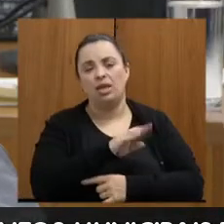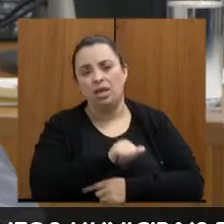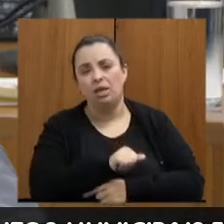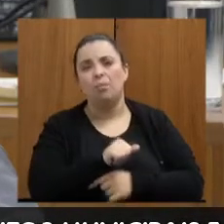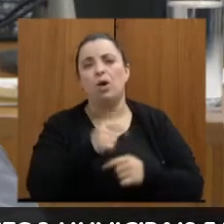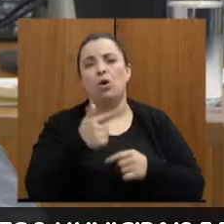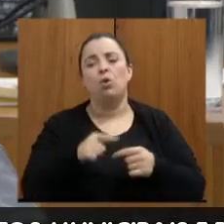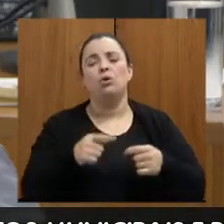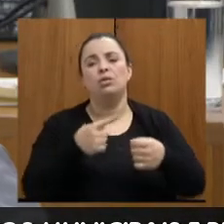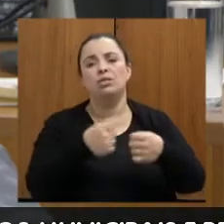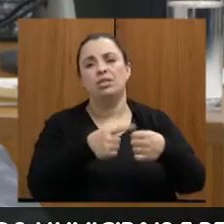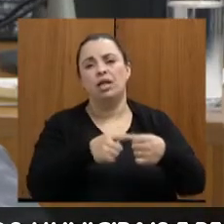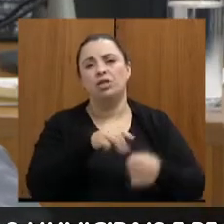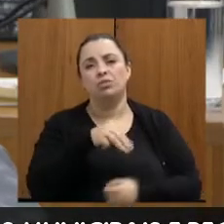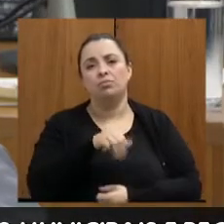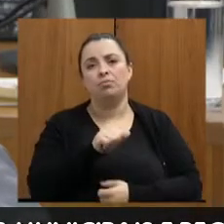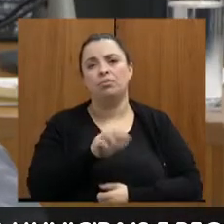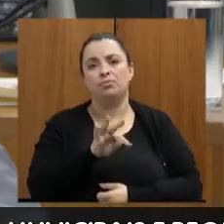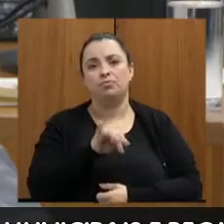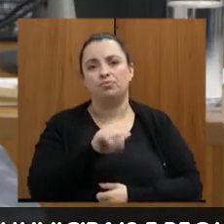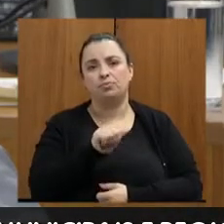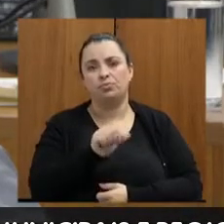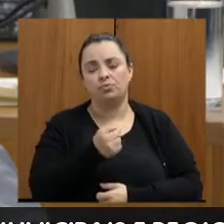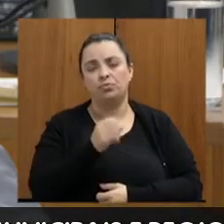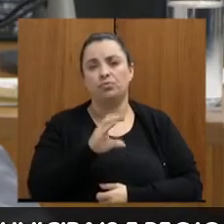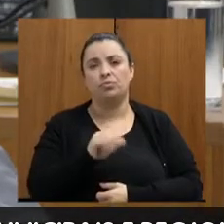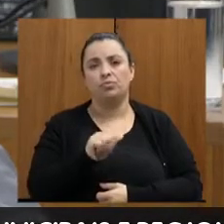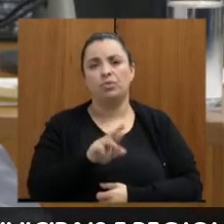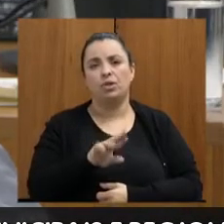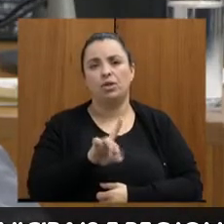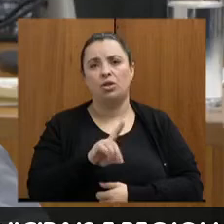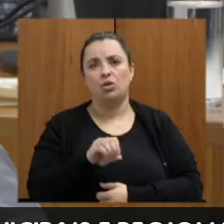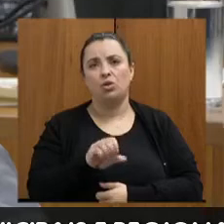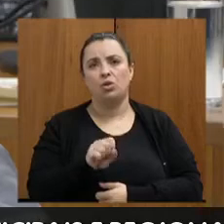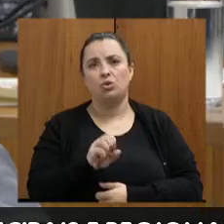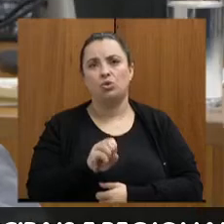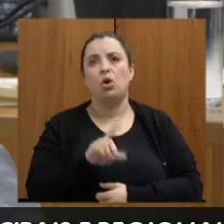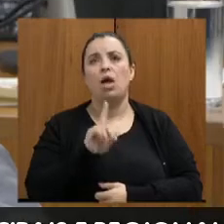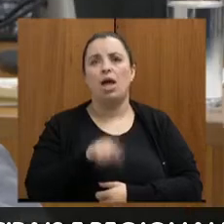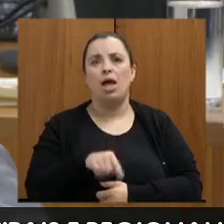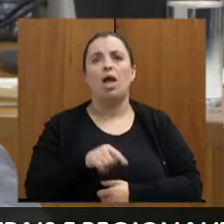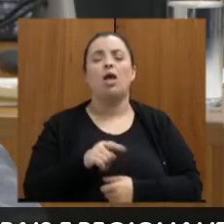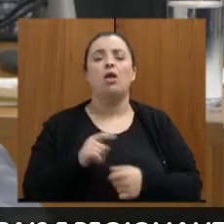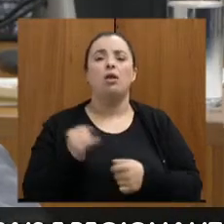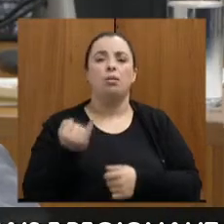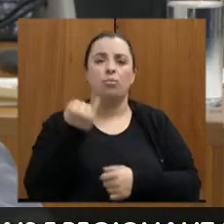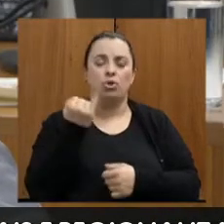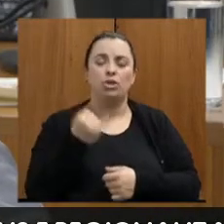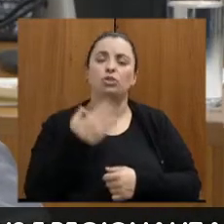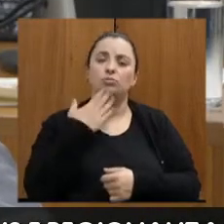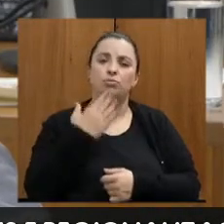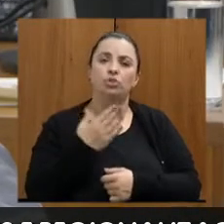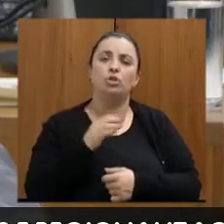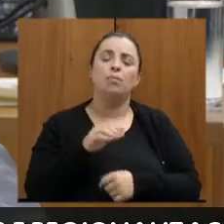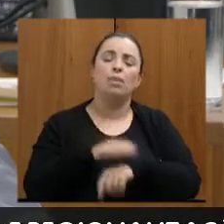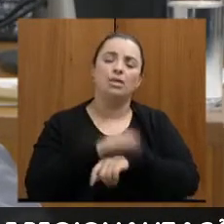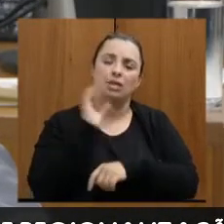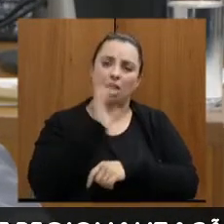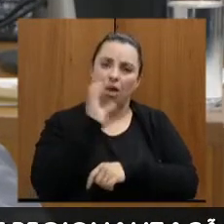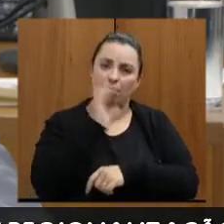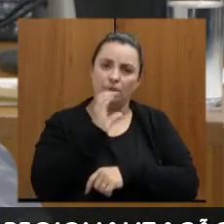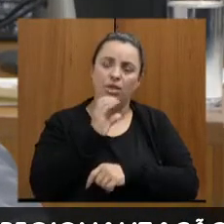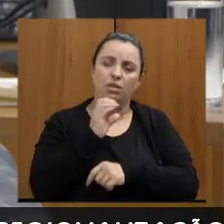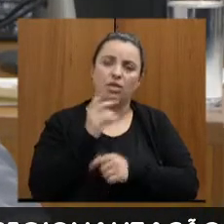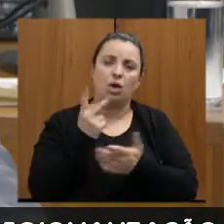tá meio outro celeiro né importante então é só pedindo agilização agora